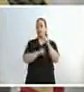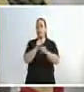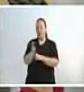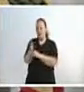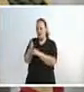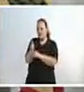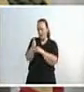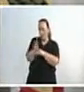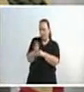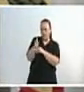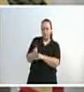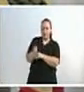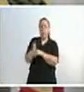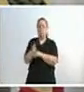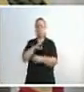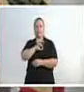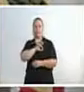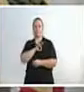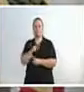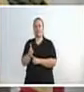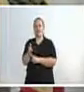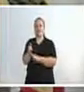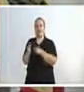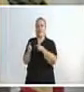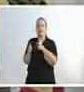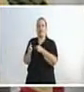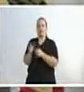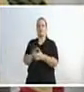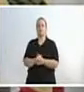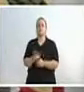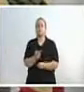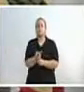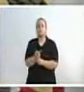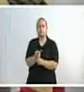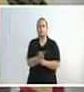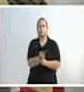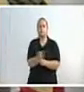chacina. Fizeram a busca de quem esteve naquele local,